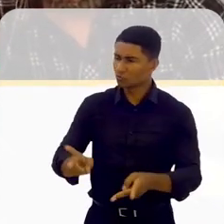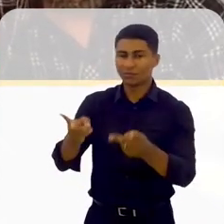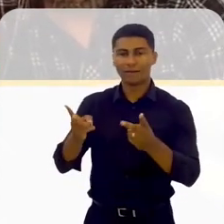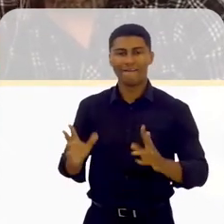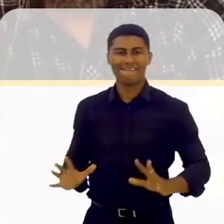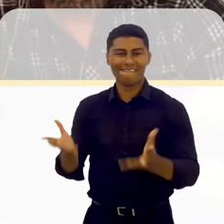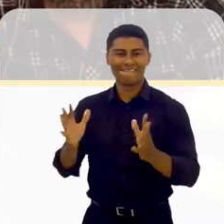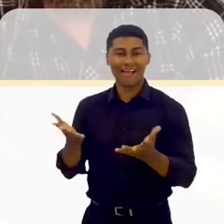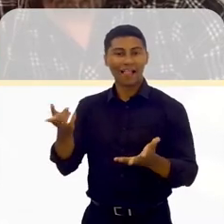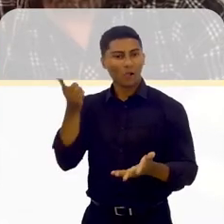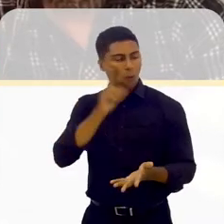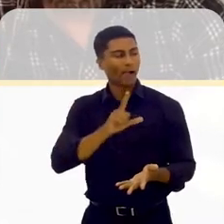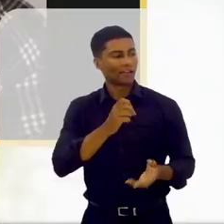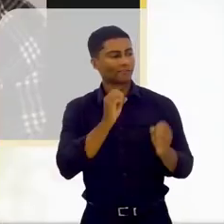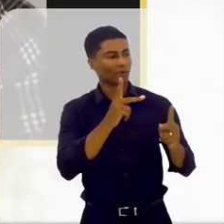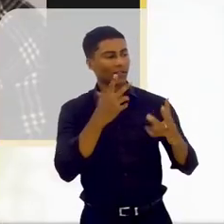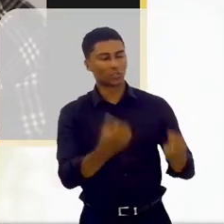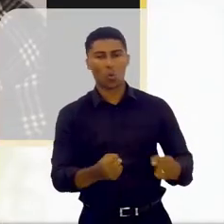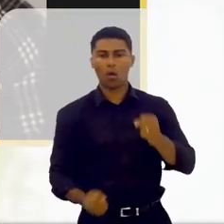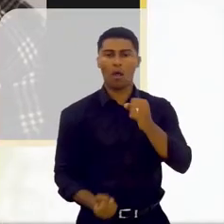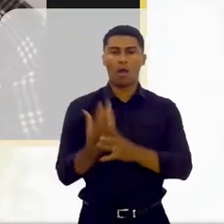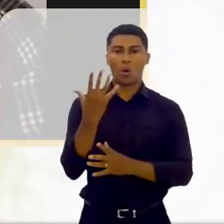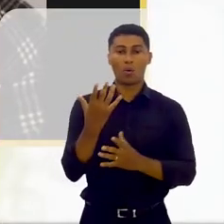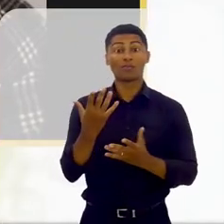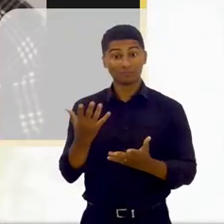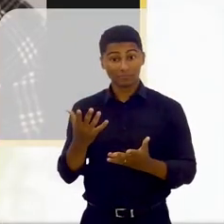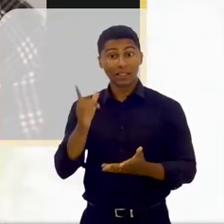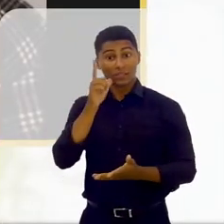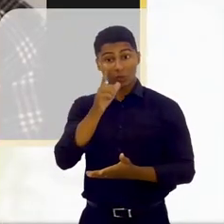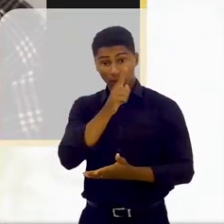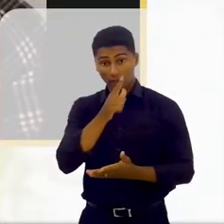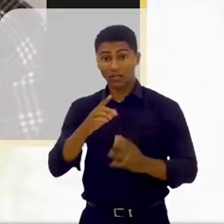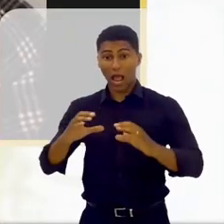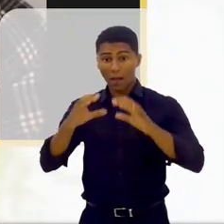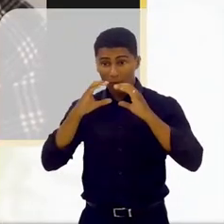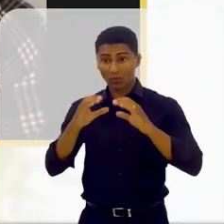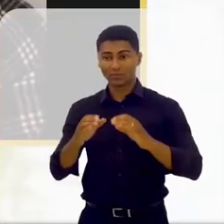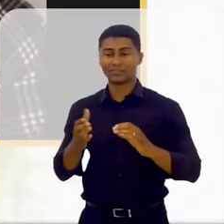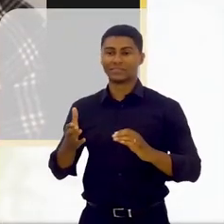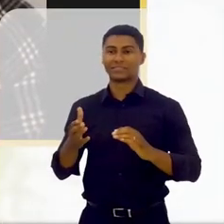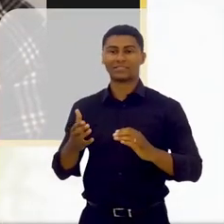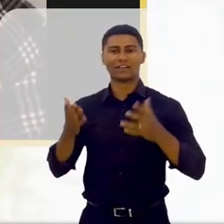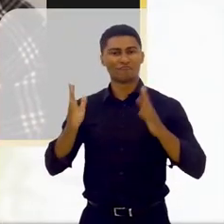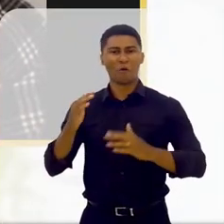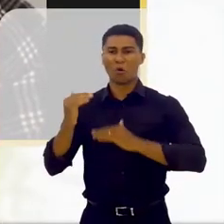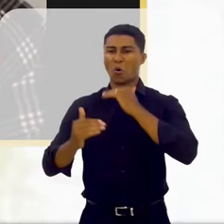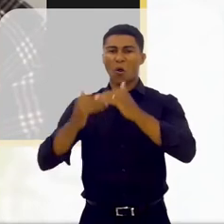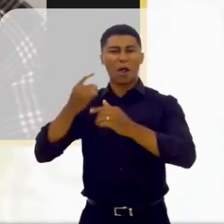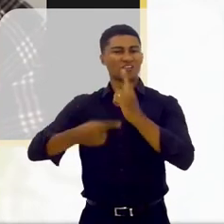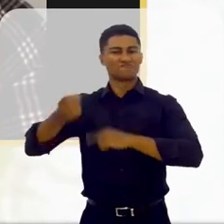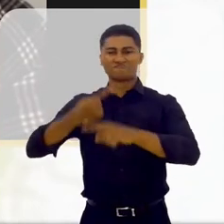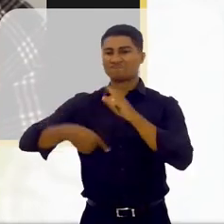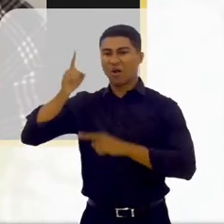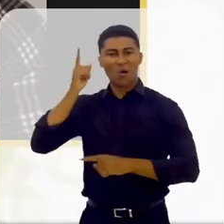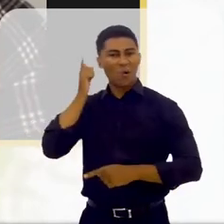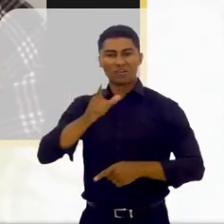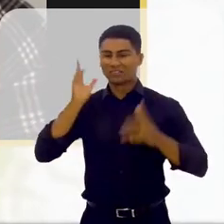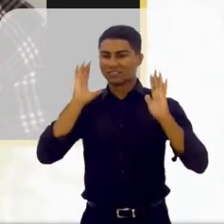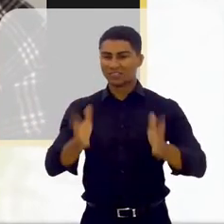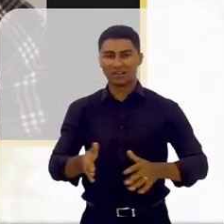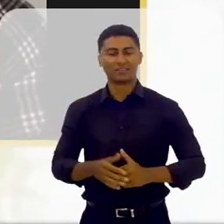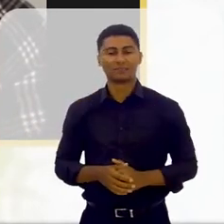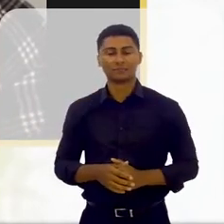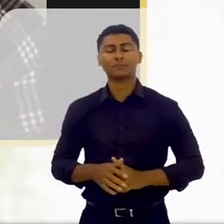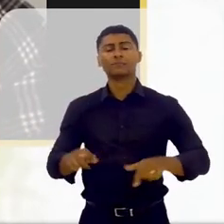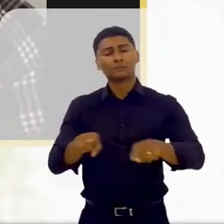E graças a Deus está começando a fluir a coisa dela. Tanto, né? Tanto essa hamburgueria dela, depois na área, tchau, esquece. E tanto